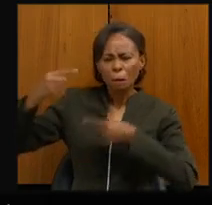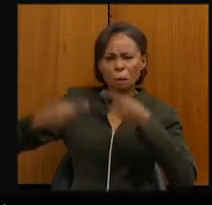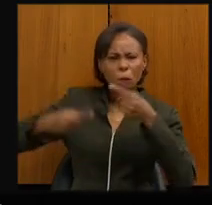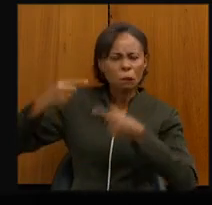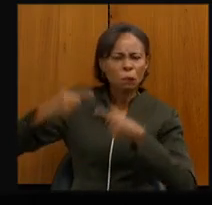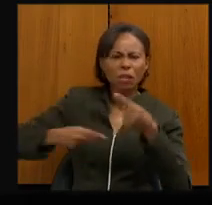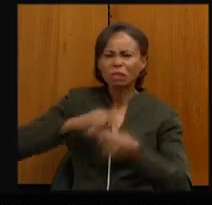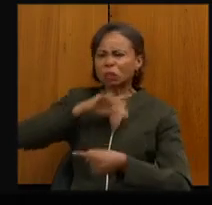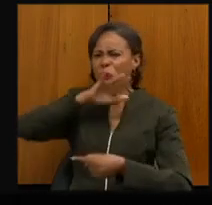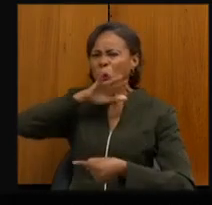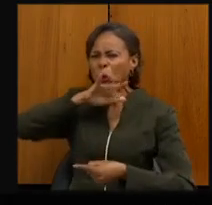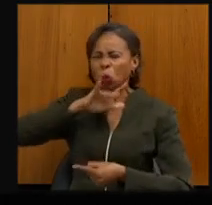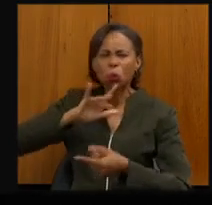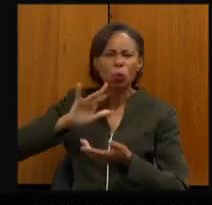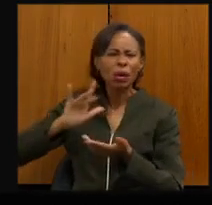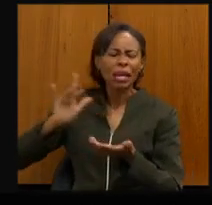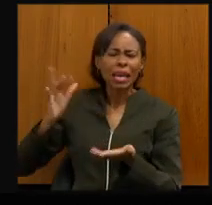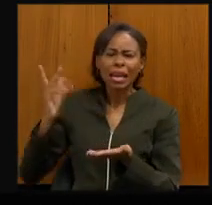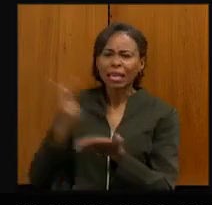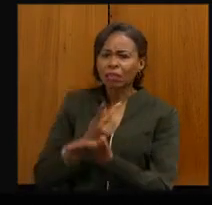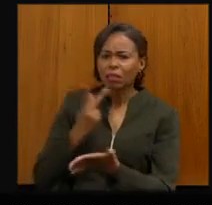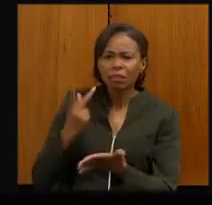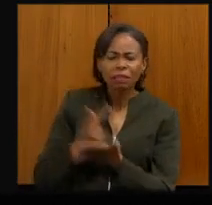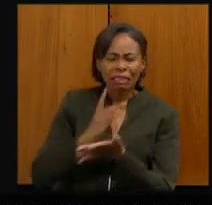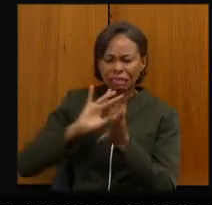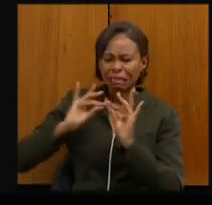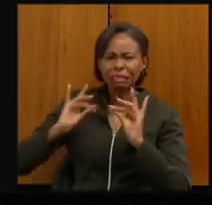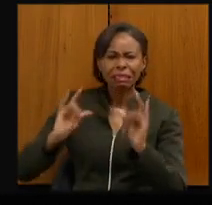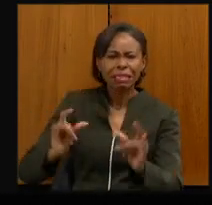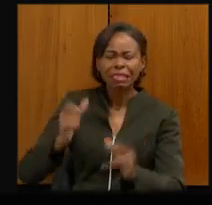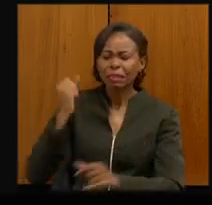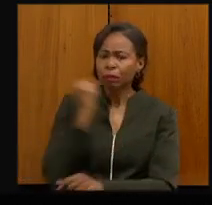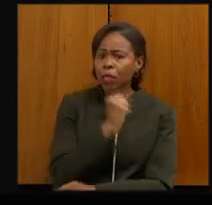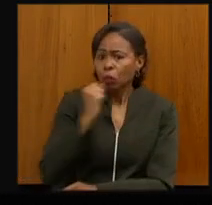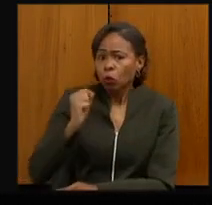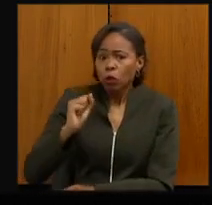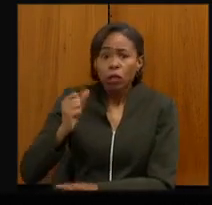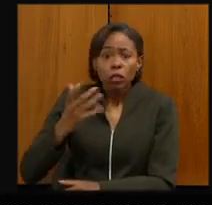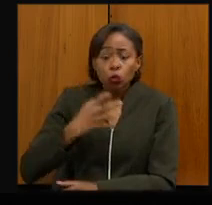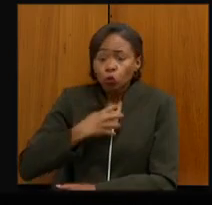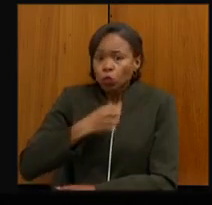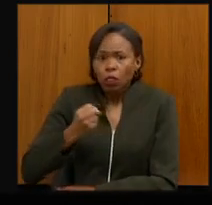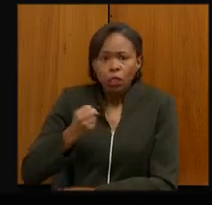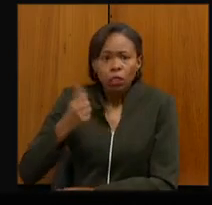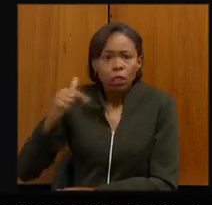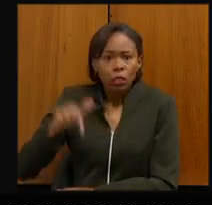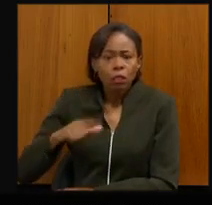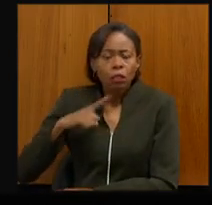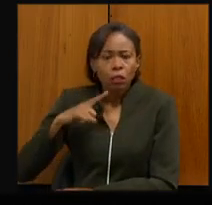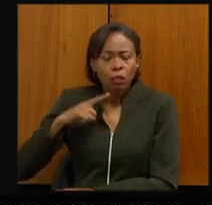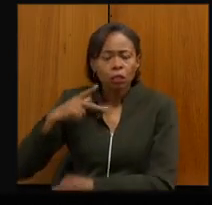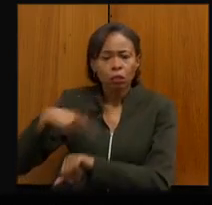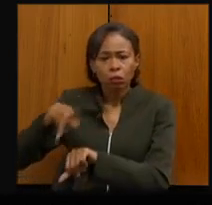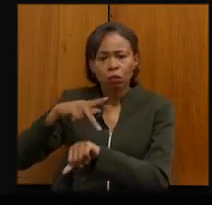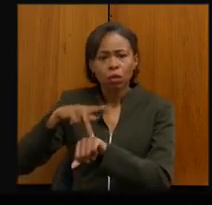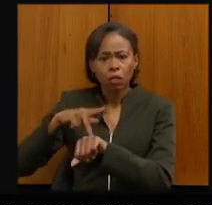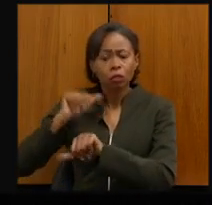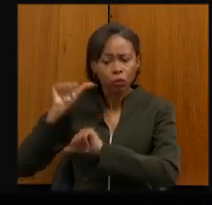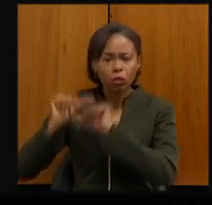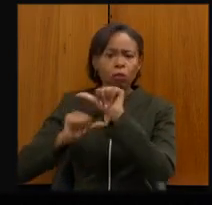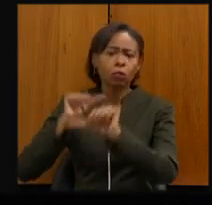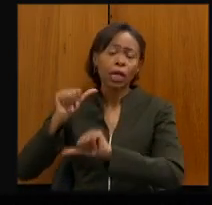devastadora suicida genocida que nós estamos vivendo no nosso país para cada dia né